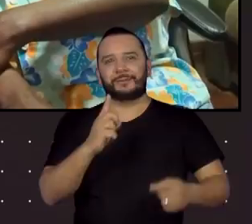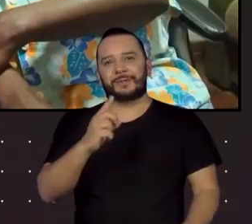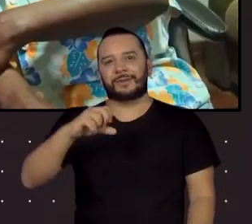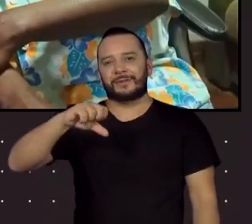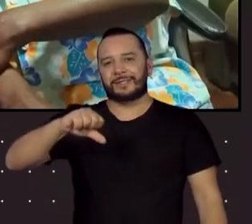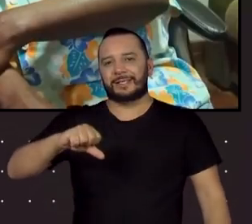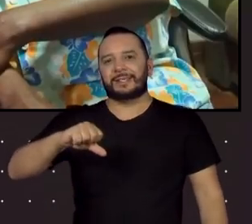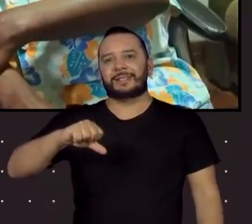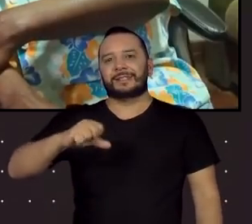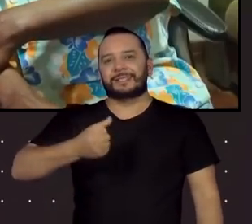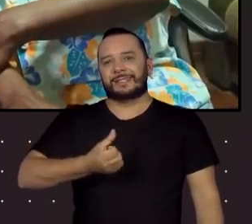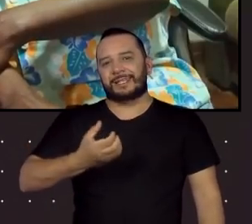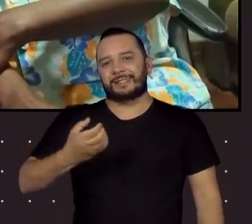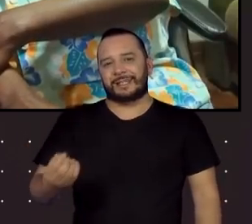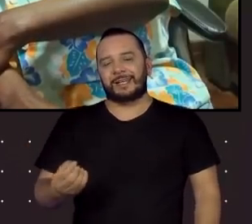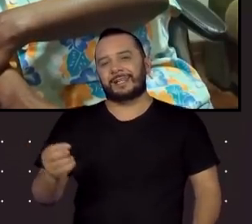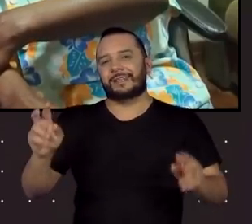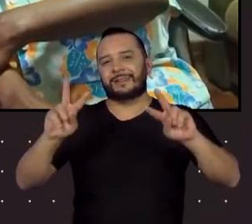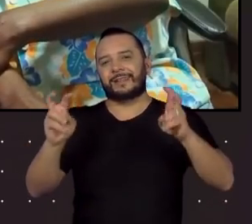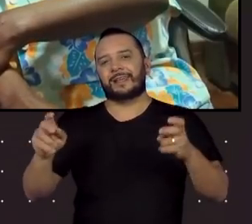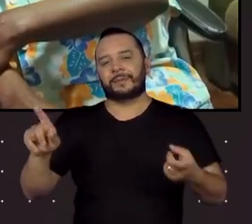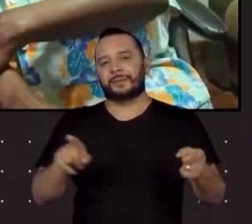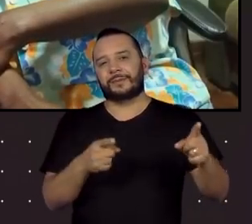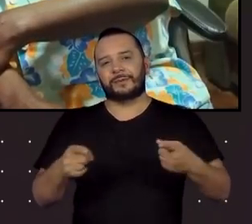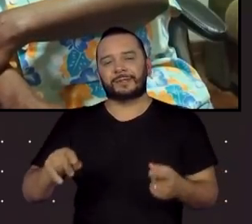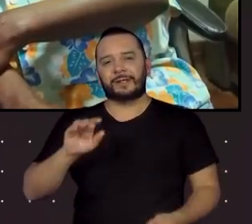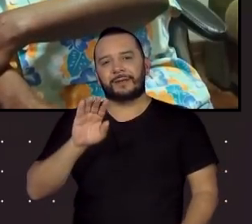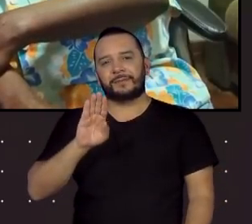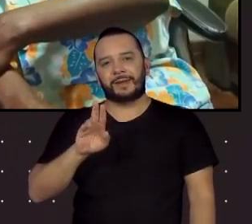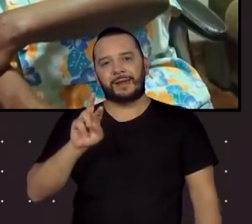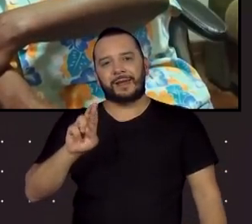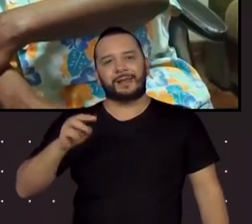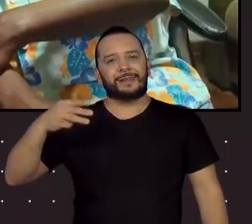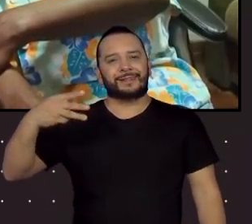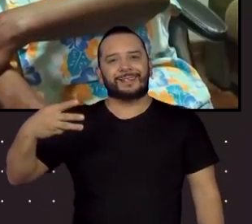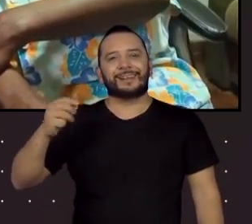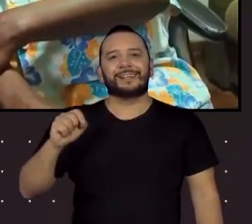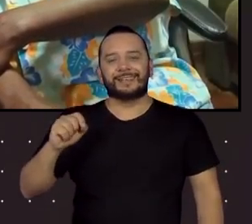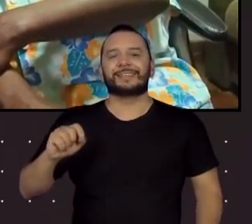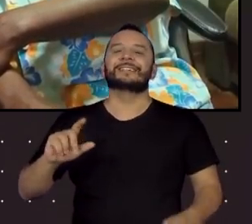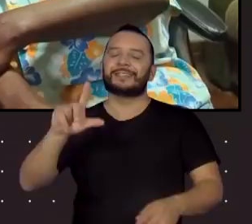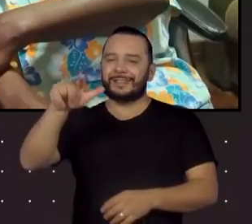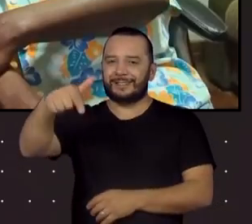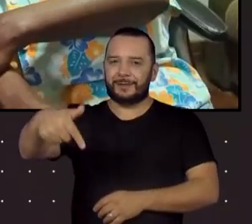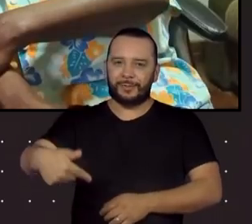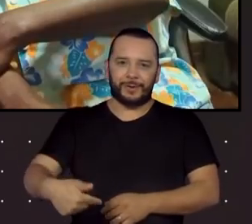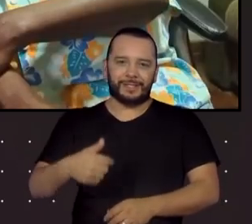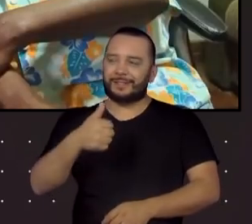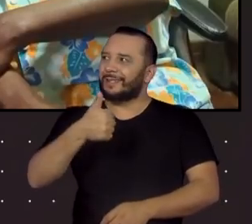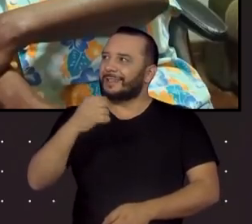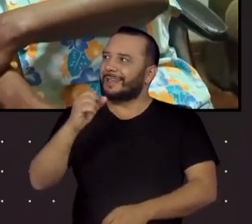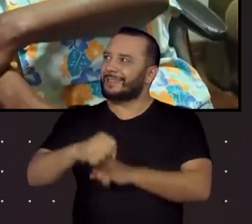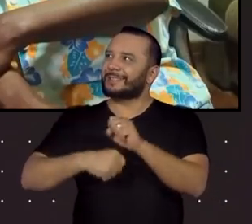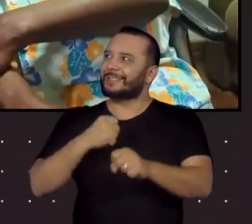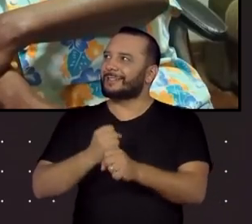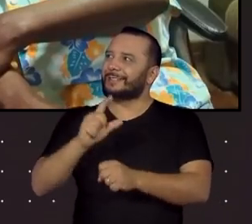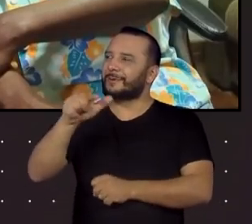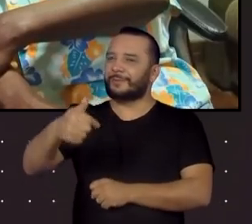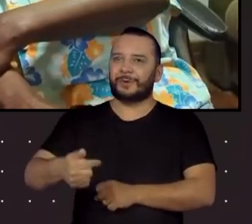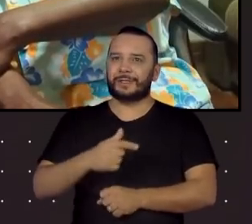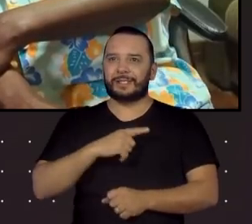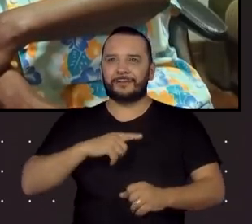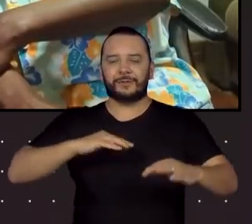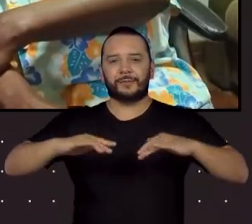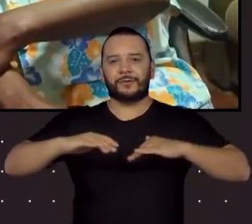BR3. E 10 anos depois estava rolando um movimento Black Hill. Então você, assim, eu acho assim, que